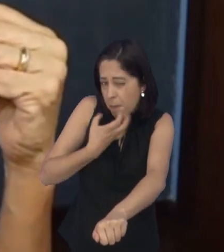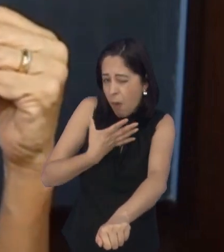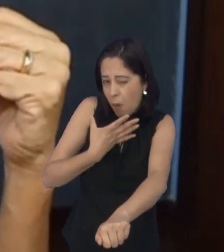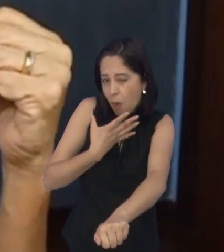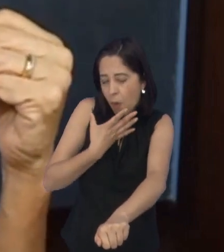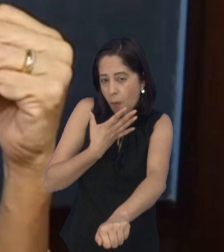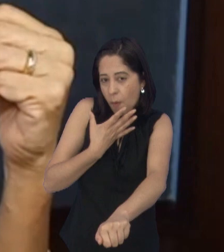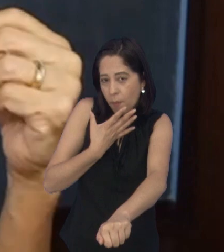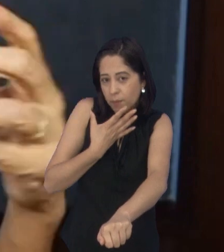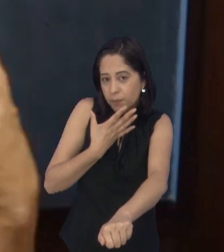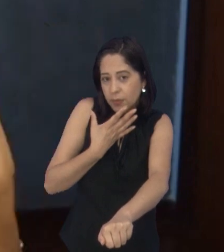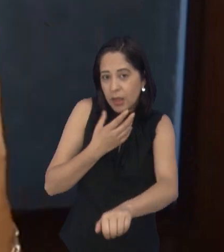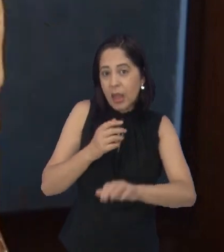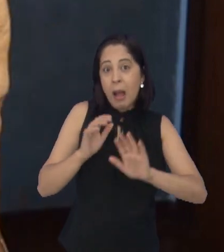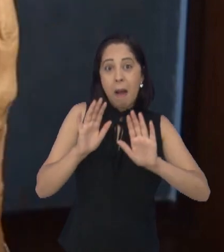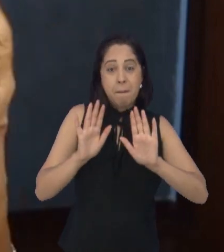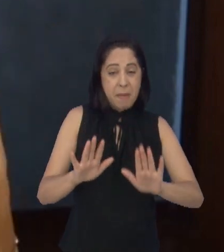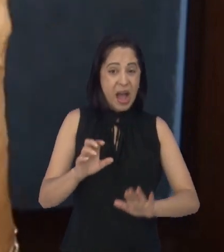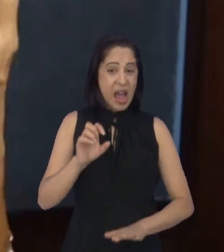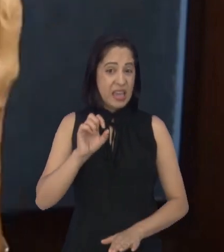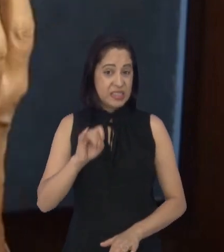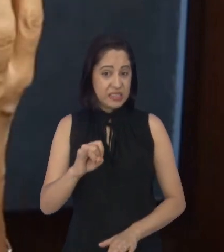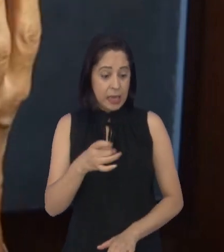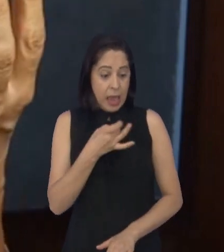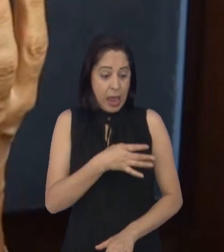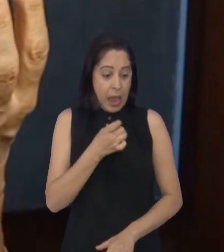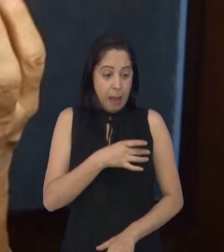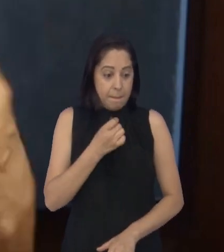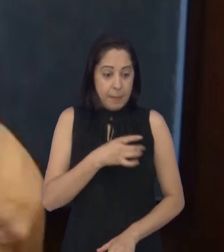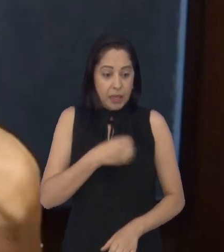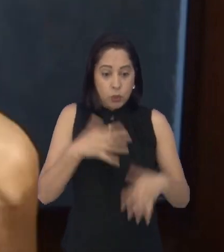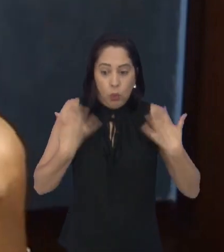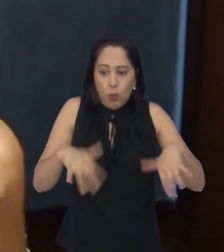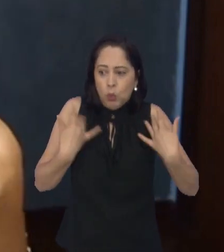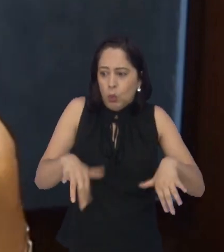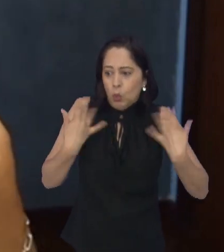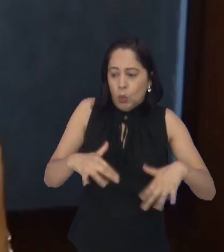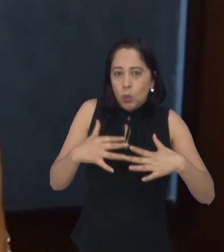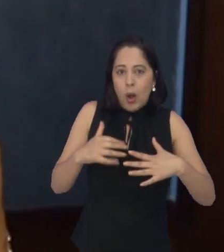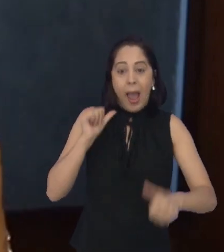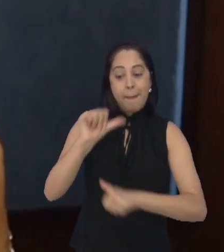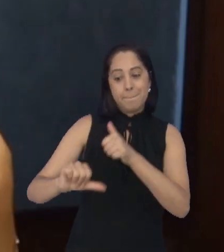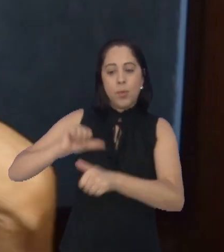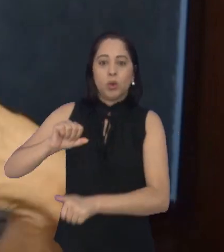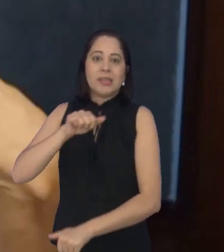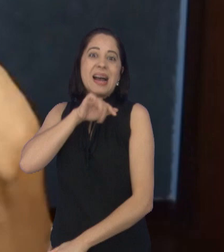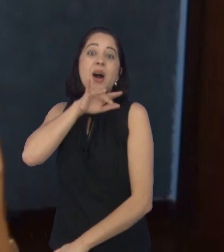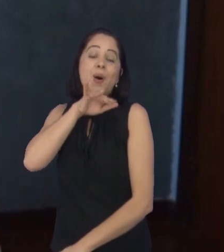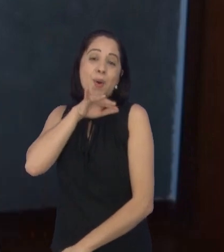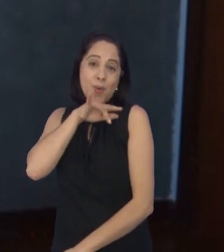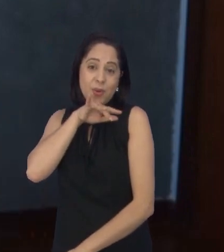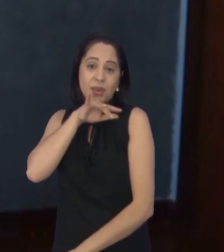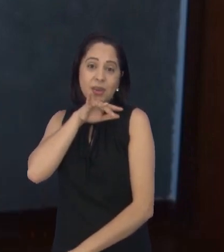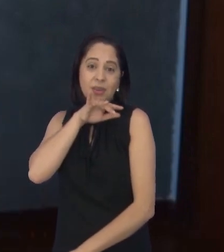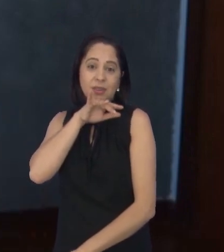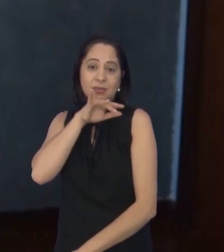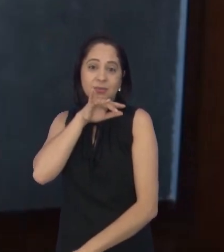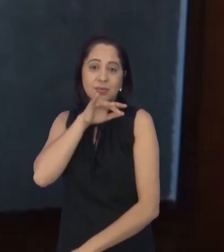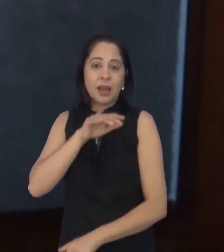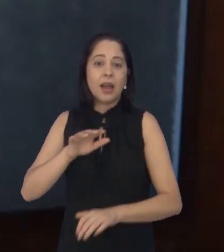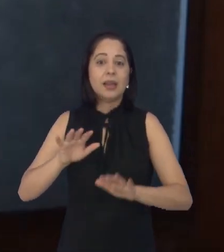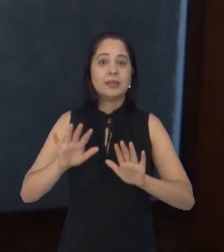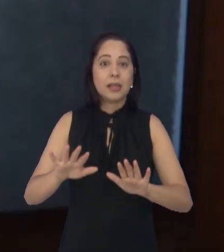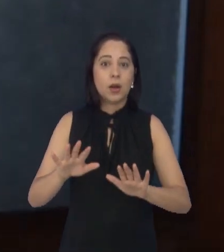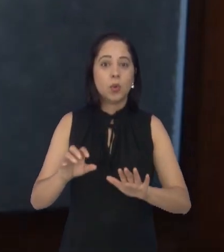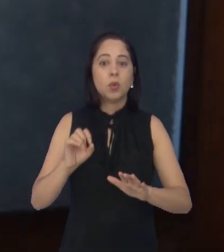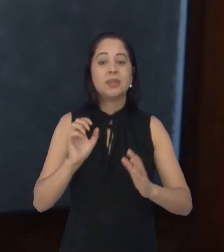Como quando ele cresce muito, ele vira uma emoção ruim, você vai sentir o bom e o ruim. E aí você tem aquele